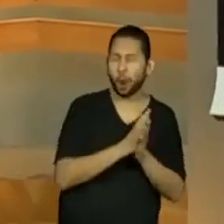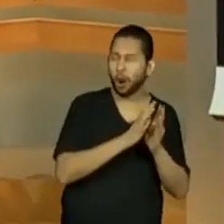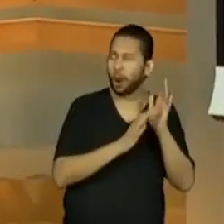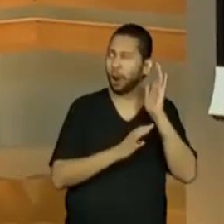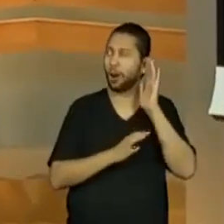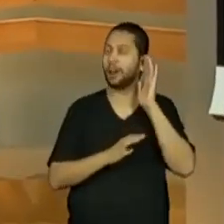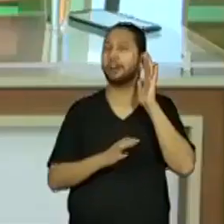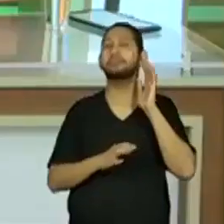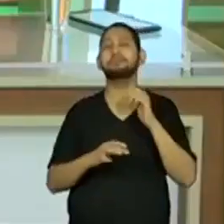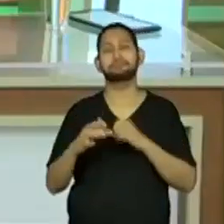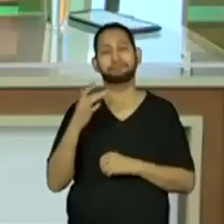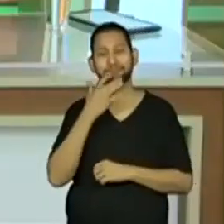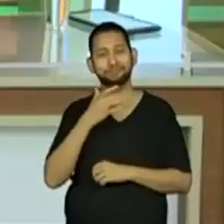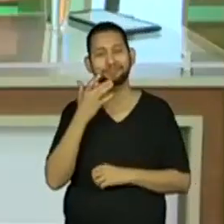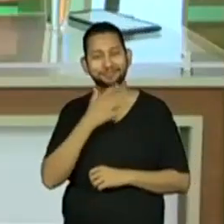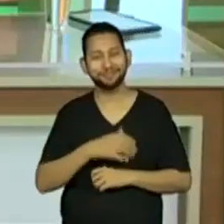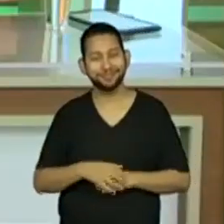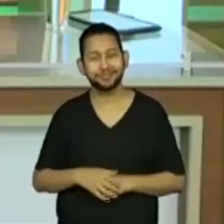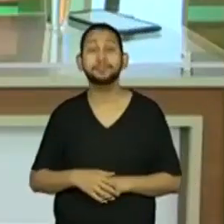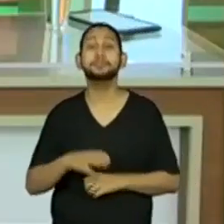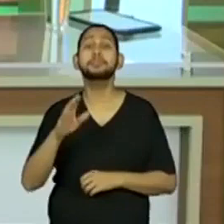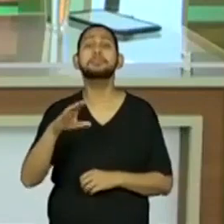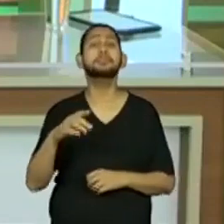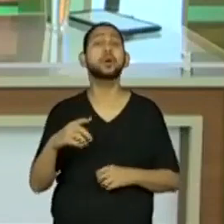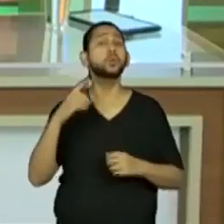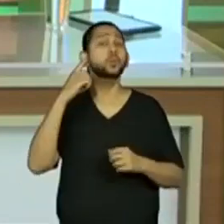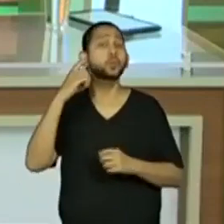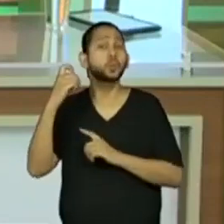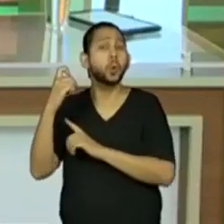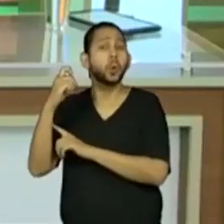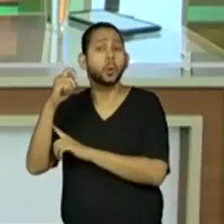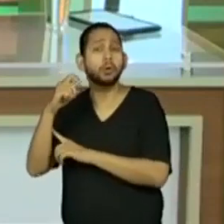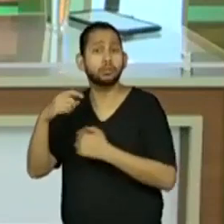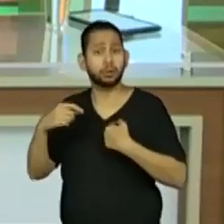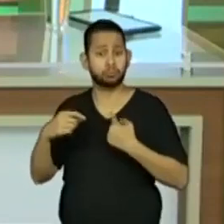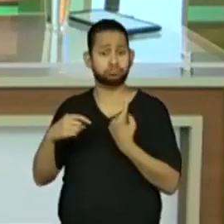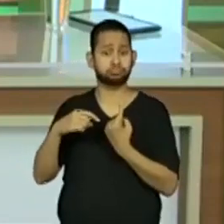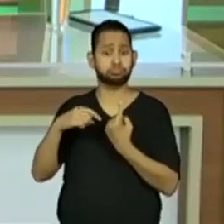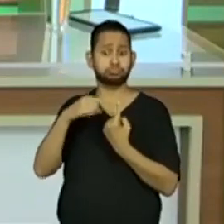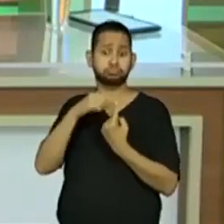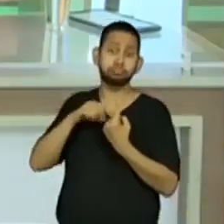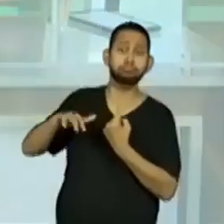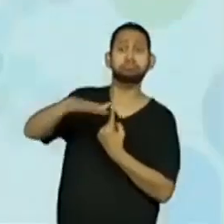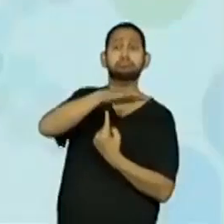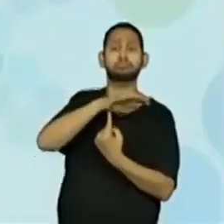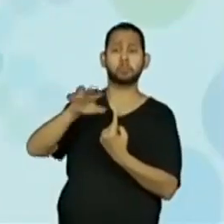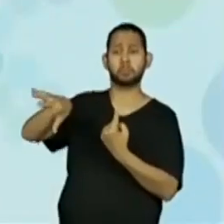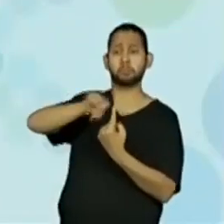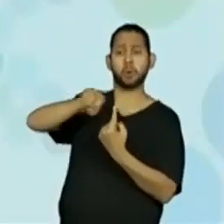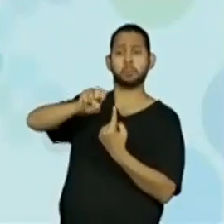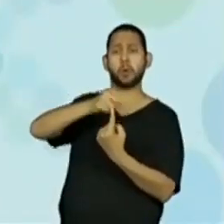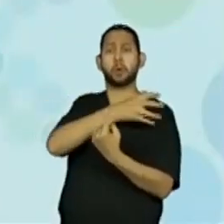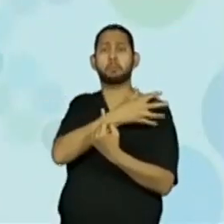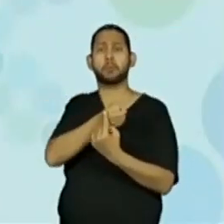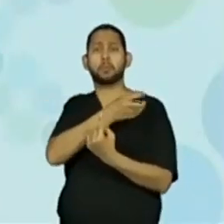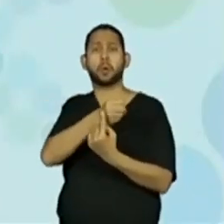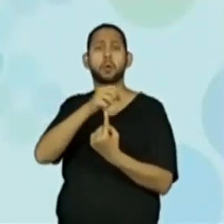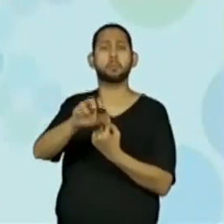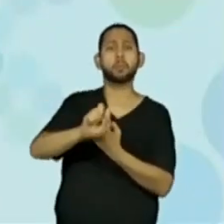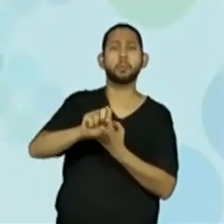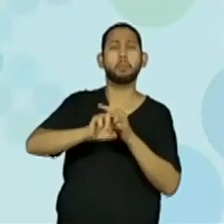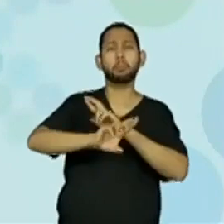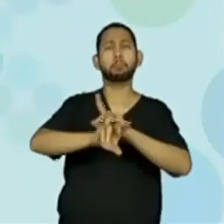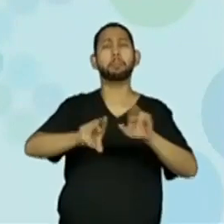ouvir. Mas, como eu disse, os sons estão ao nosso redor. Nós temos no nosso dia a dia